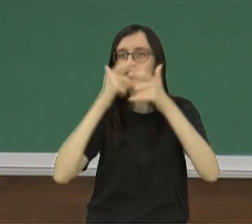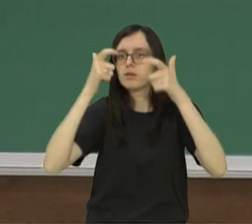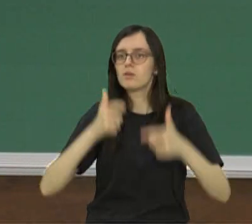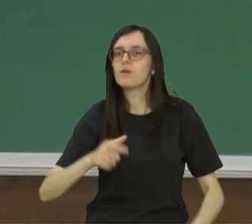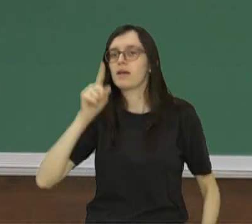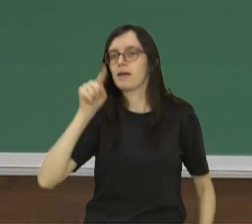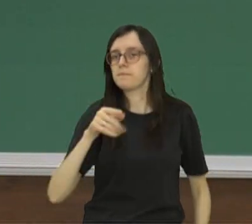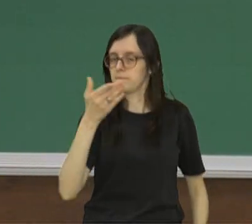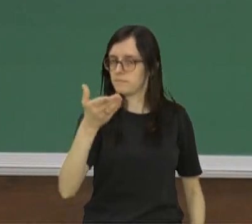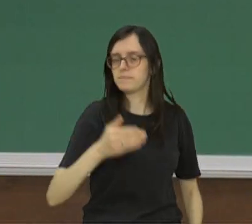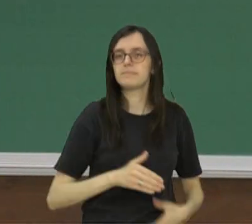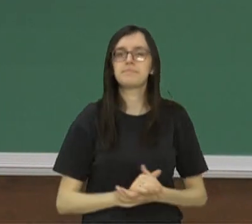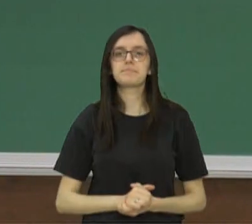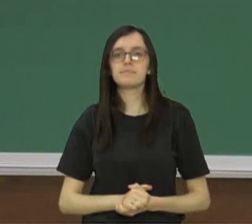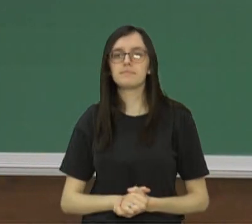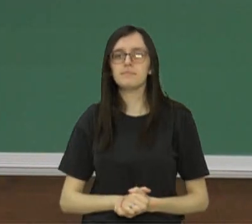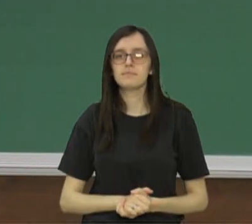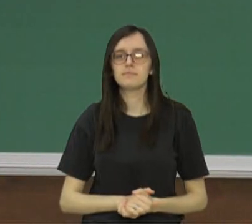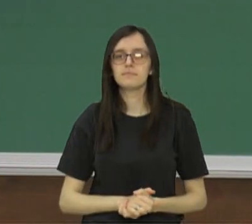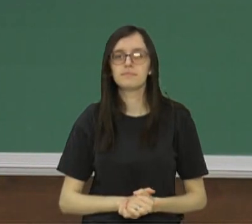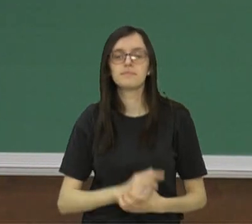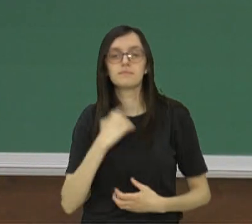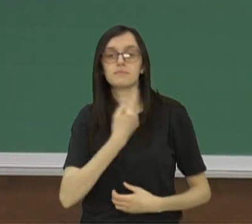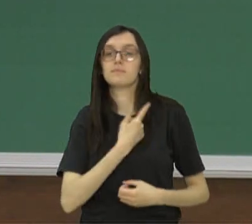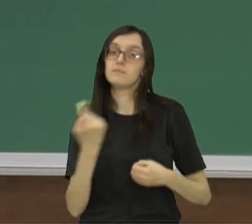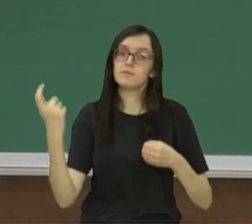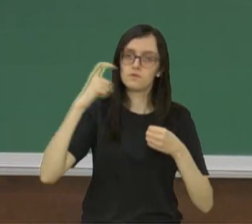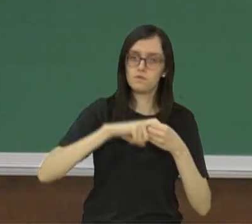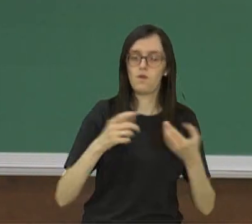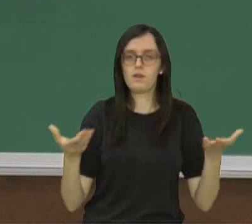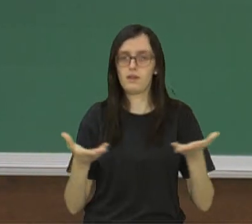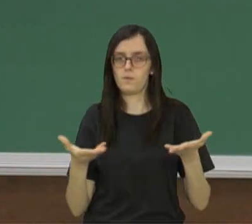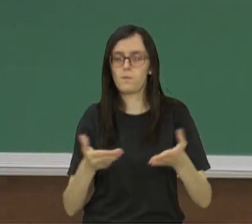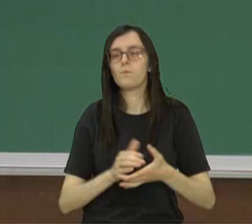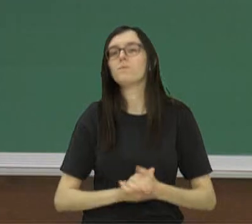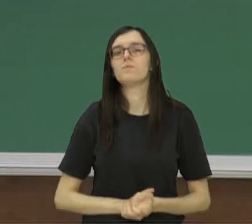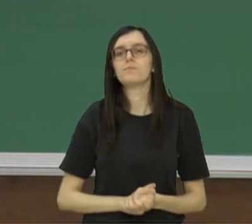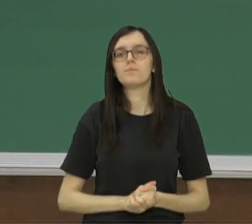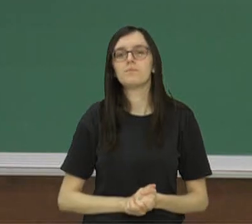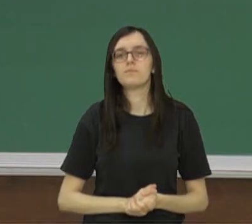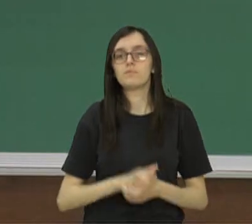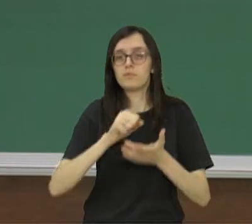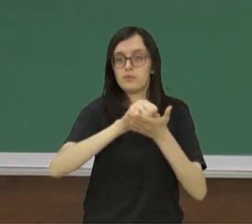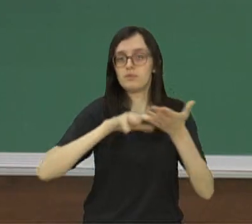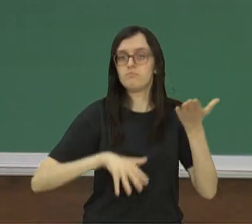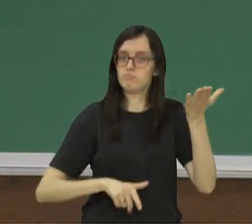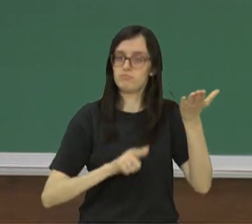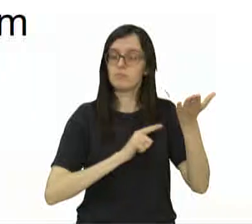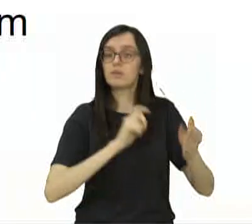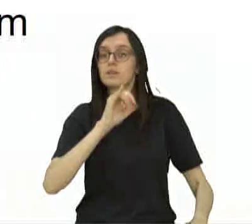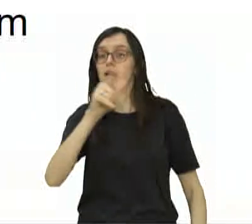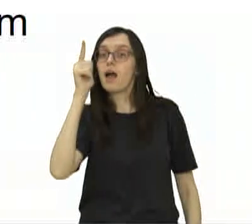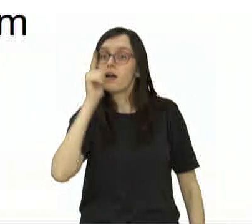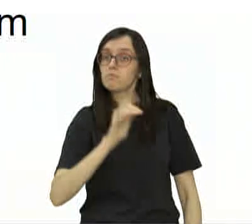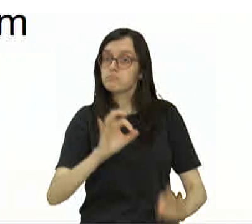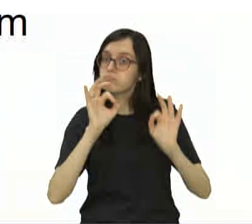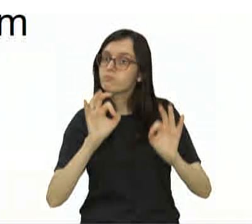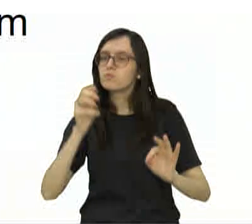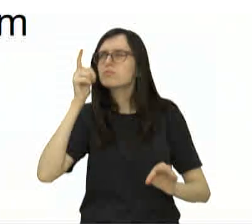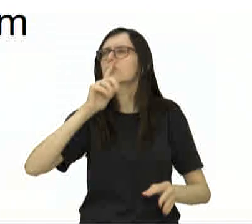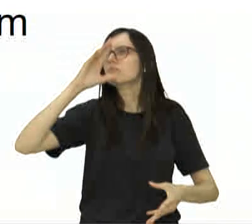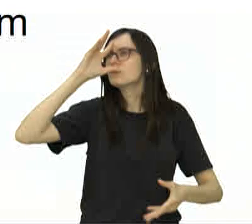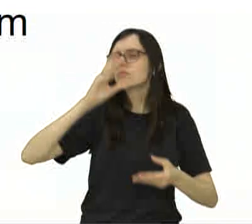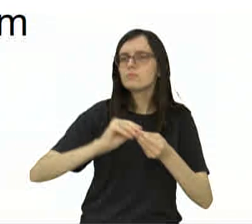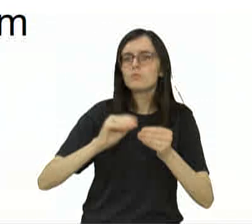intermediárias, regiões imediatas. Então, vamos voltar lá. O exercício, se você acertou, você conseguiu compreender